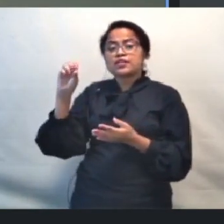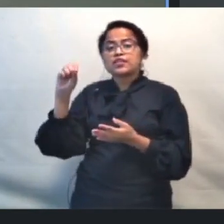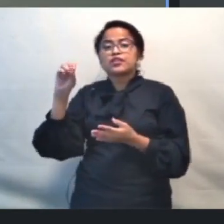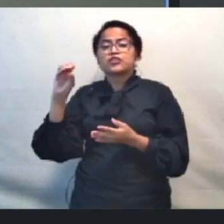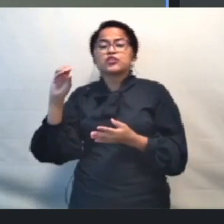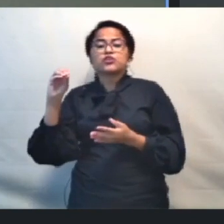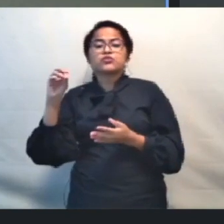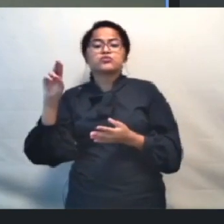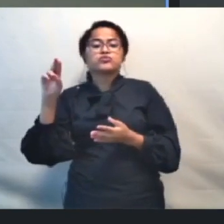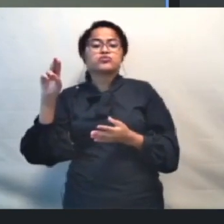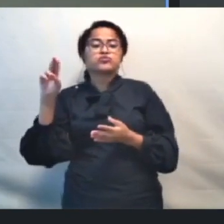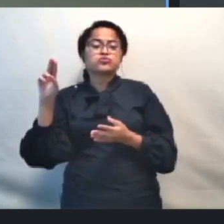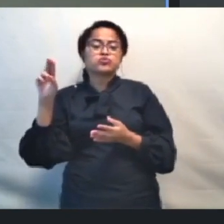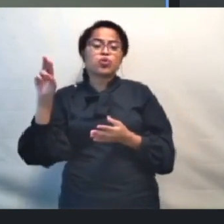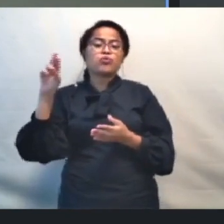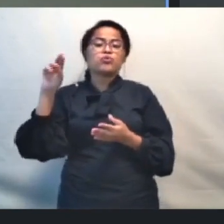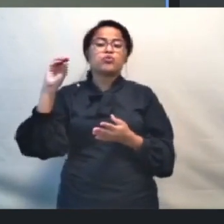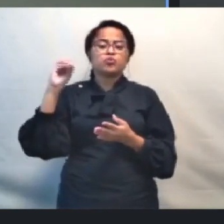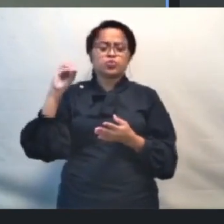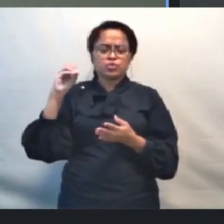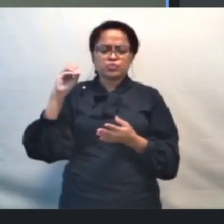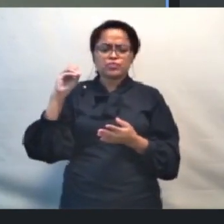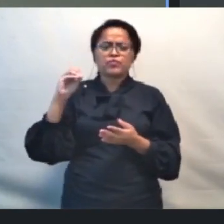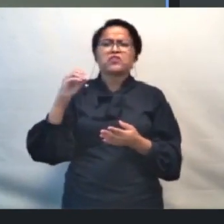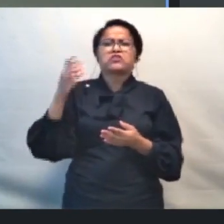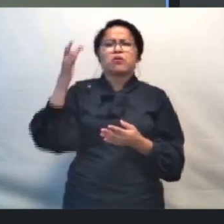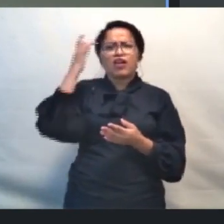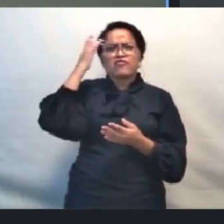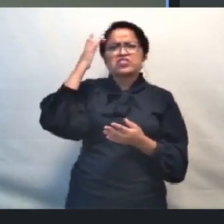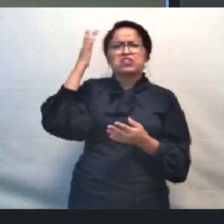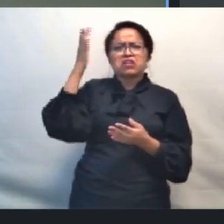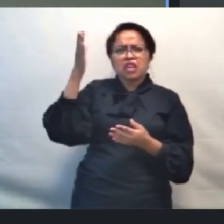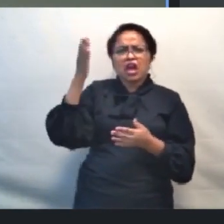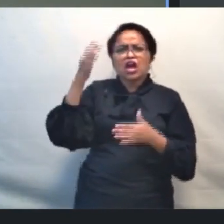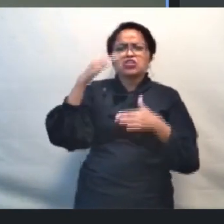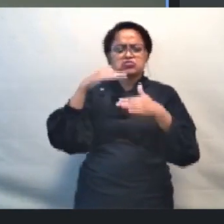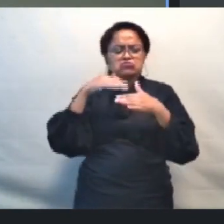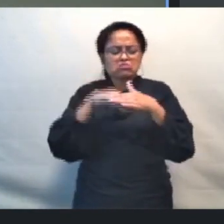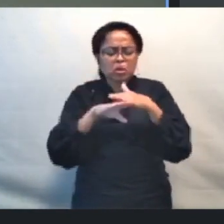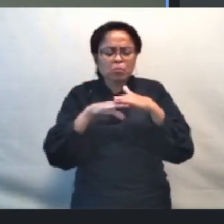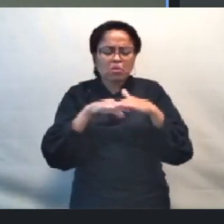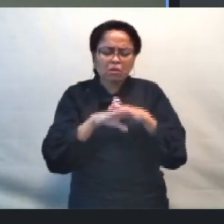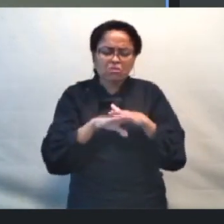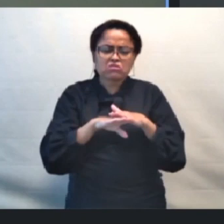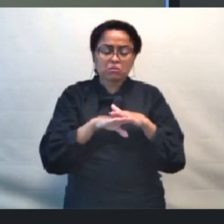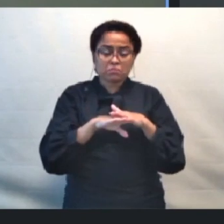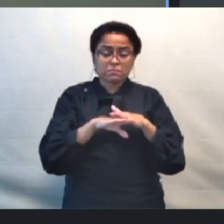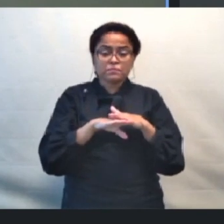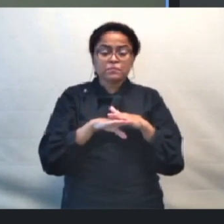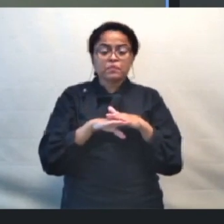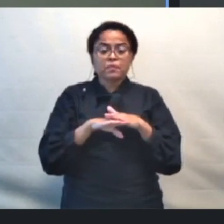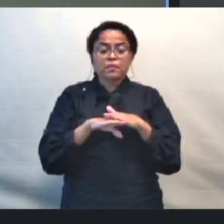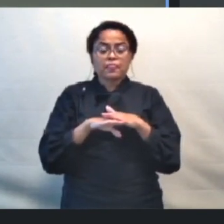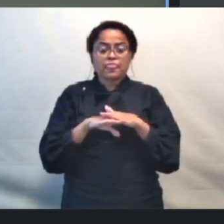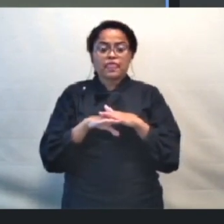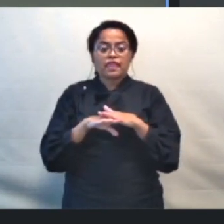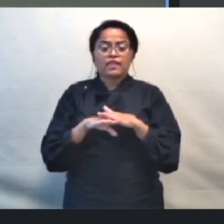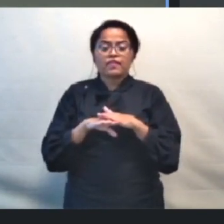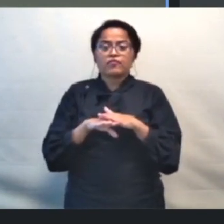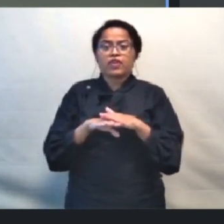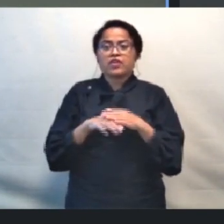uma maior facilidade de aplicação, né, uma maior liberdade na aplicação, o que a gente chama de recurso não